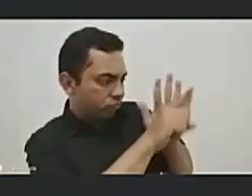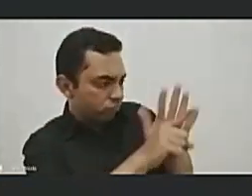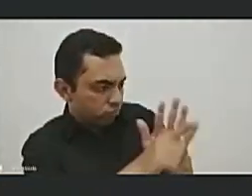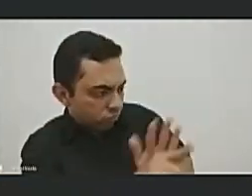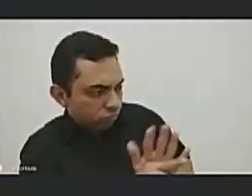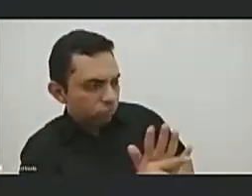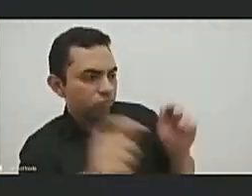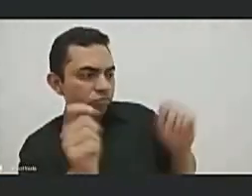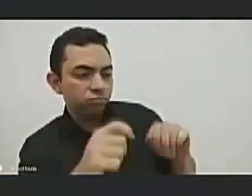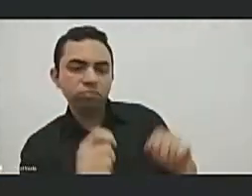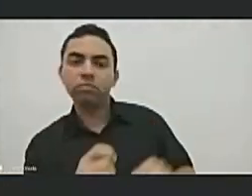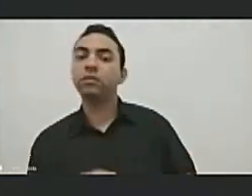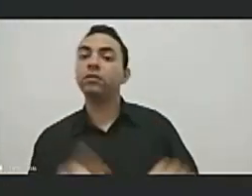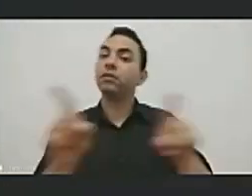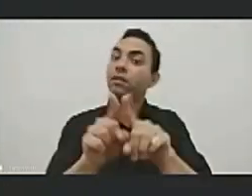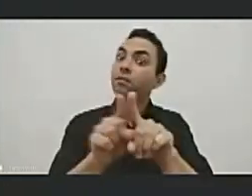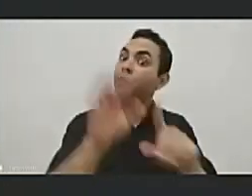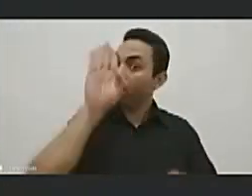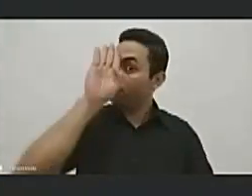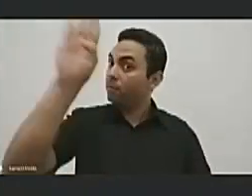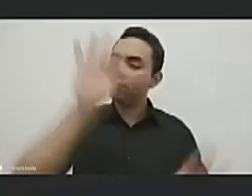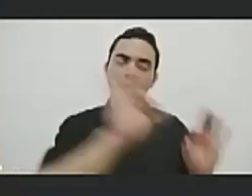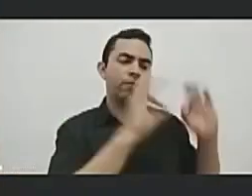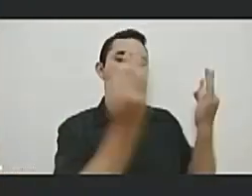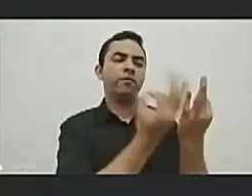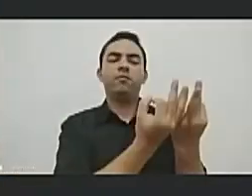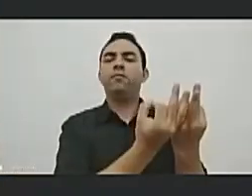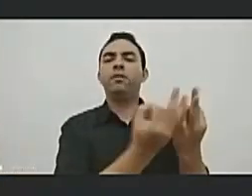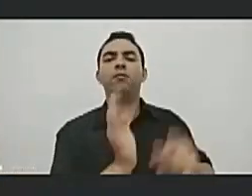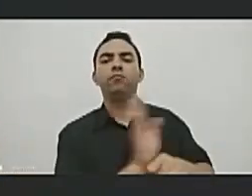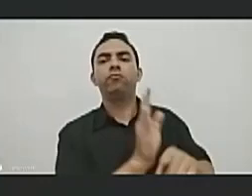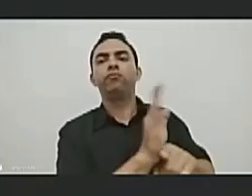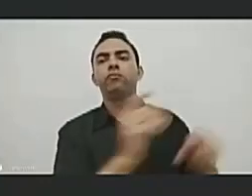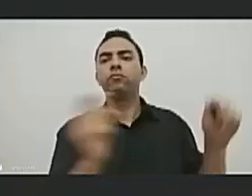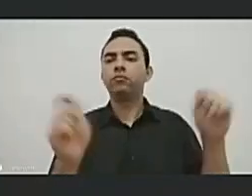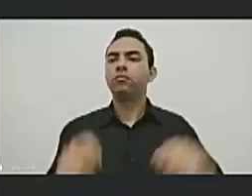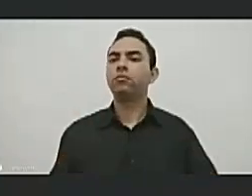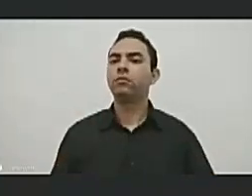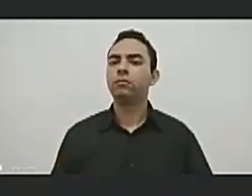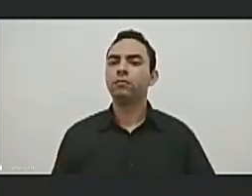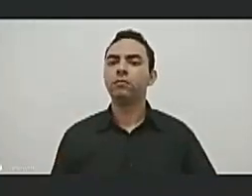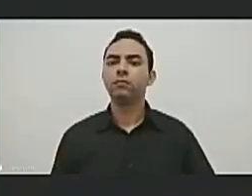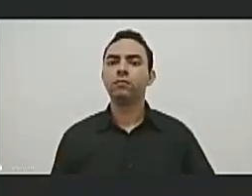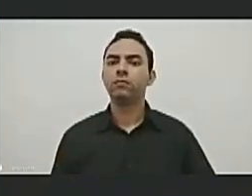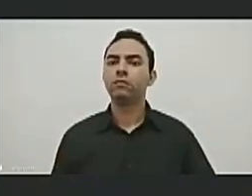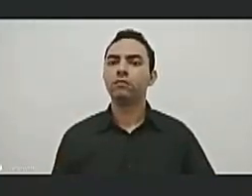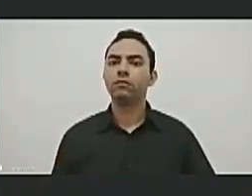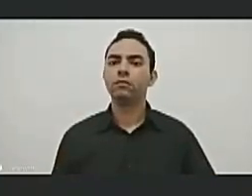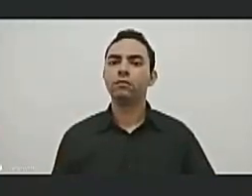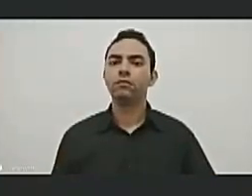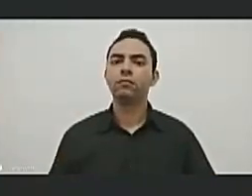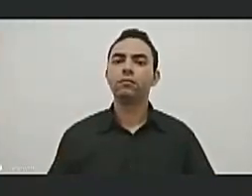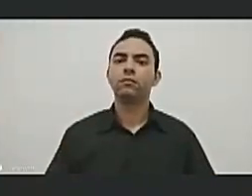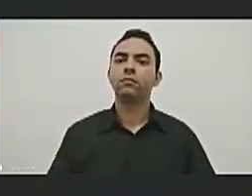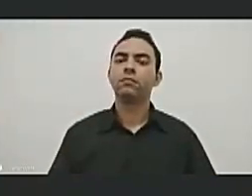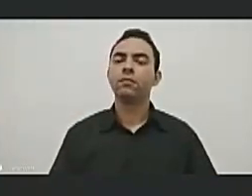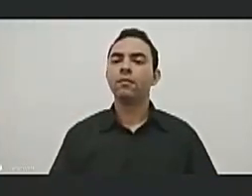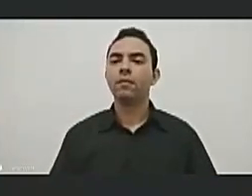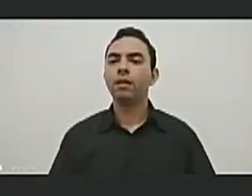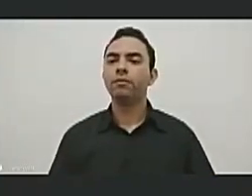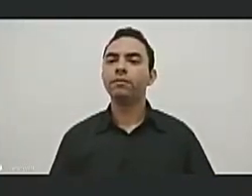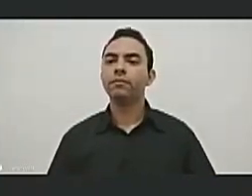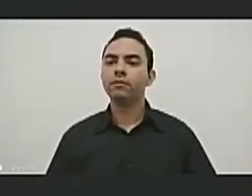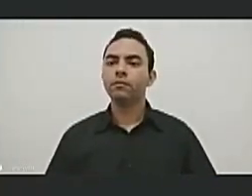o apoio familiar eh nesse momento a gente nem precisava estar fazendo essa nota de esclarecimento eu acho